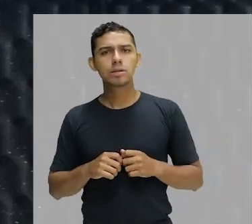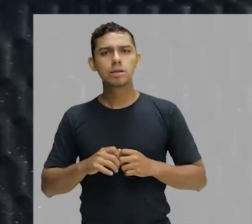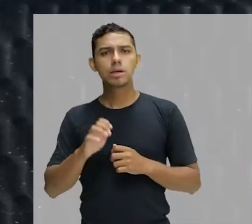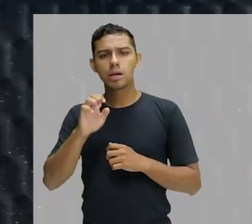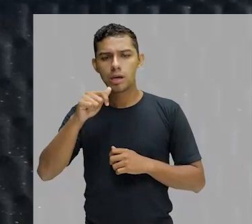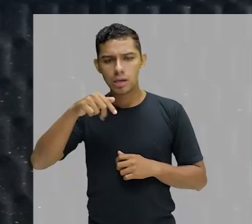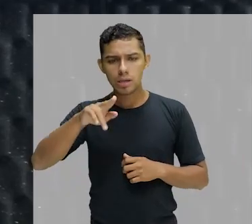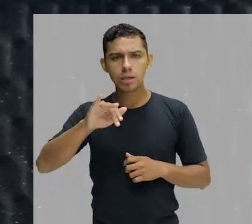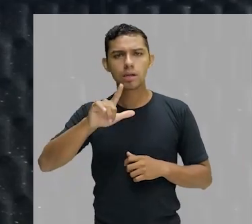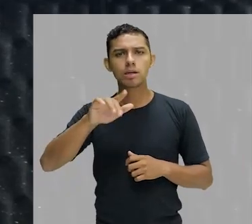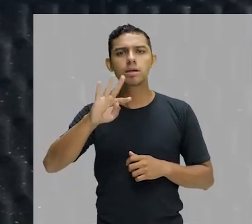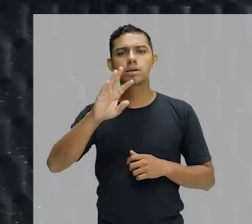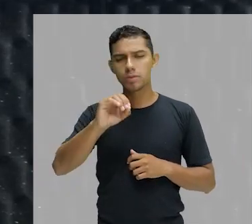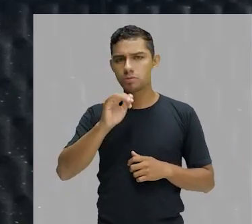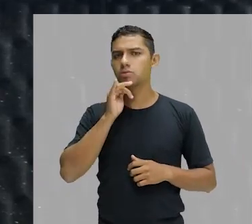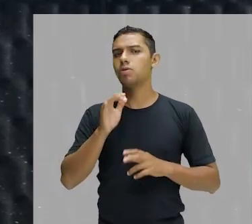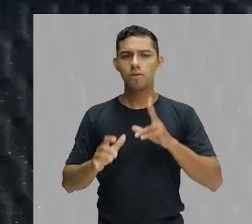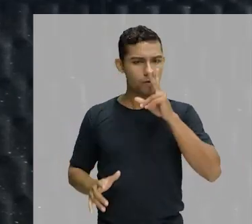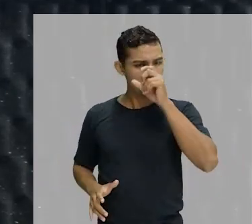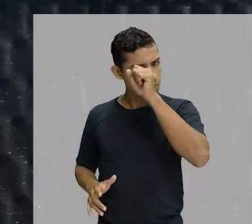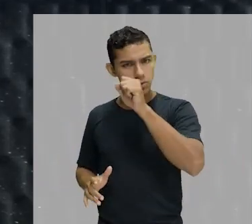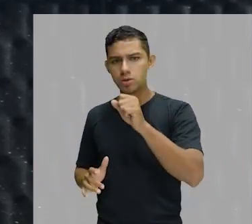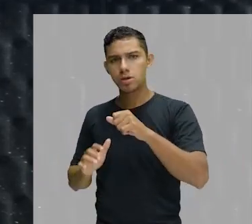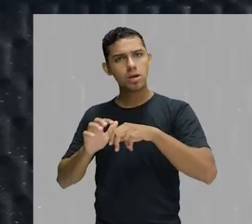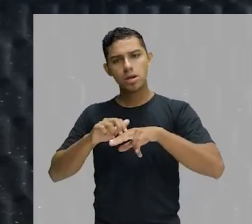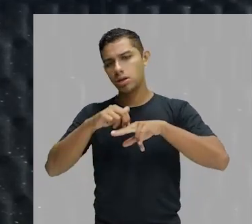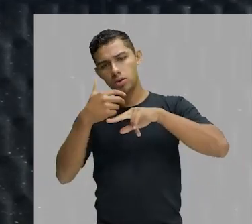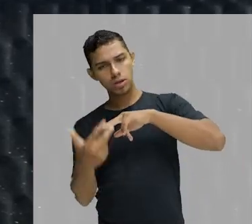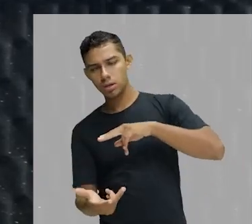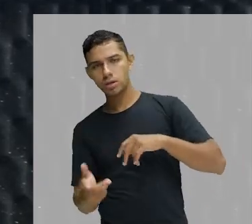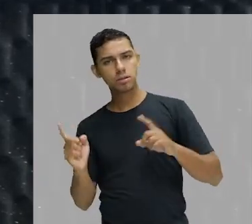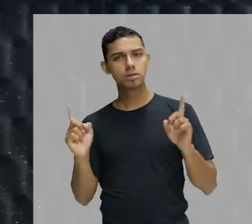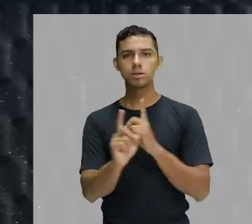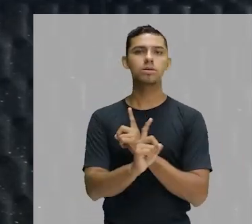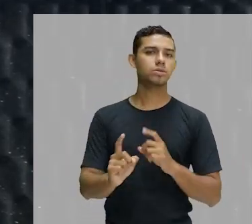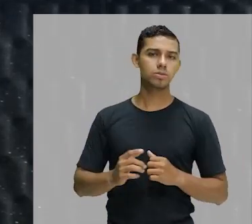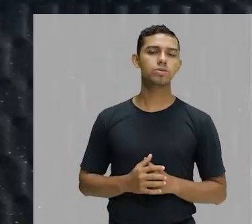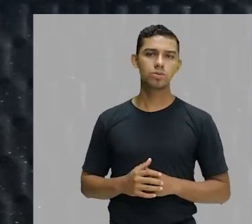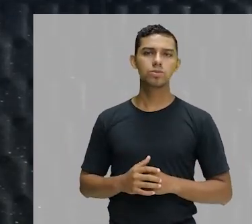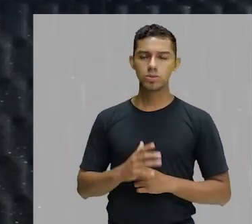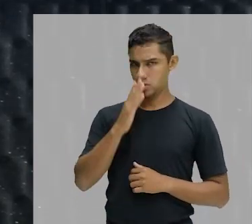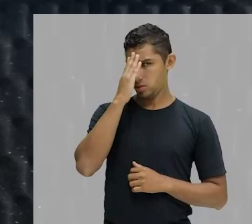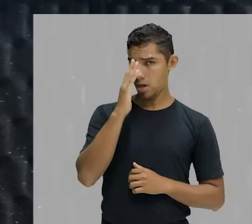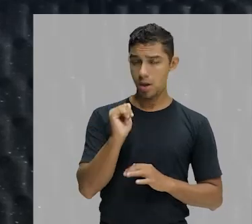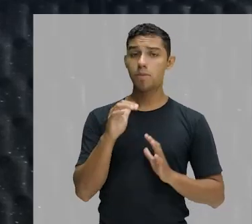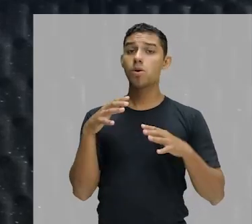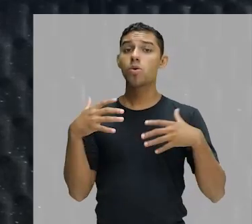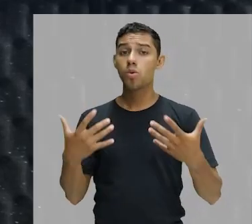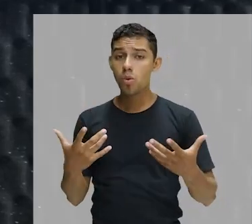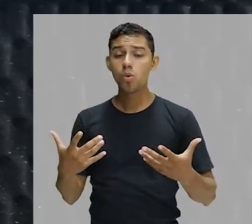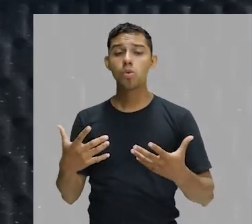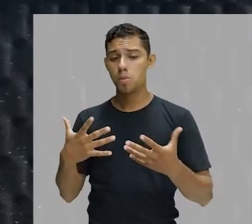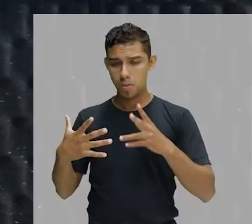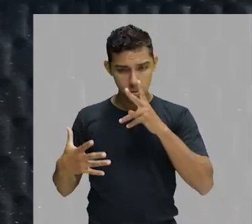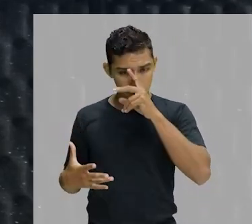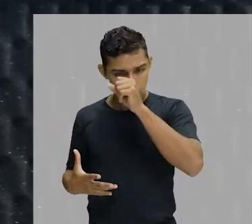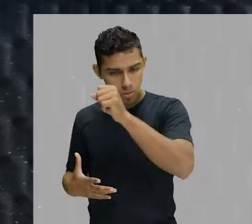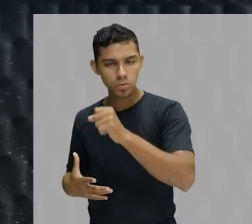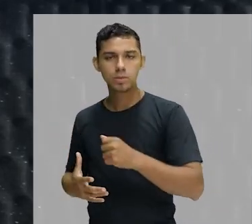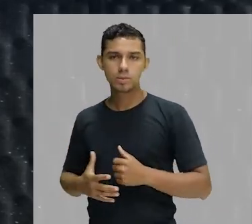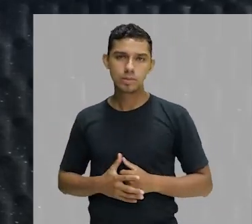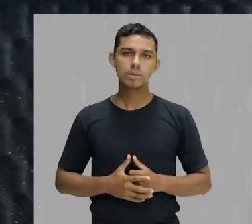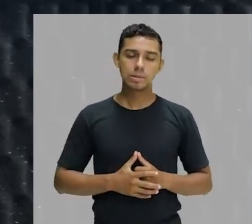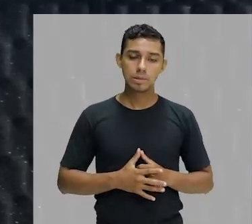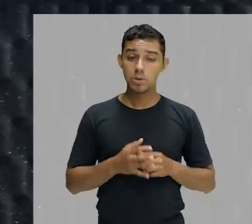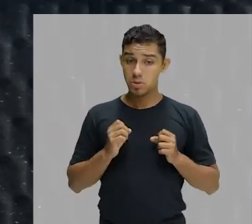equilibrado, ganhando força e não cair daquela prancha. Então ele sabe quais músculos ele vai aplicar essa força, tá certo?